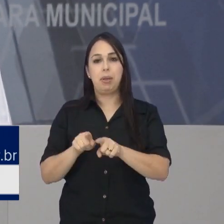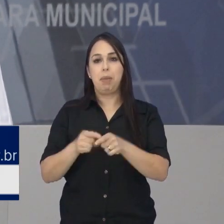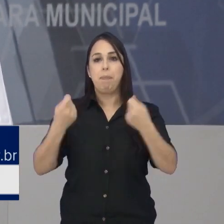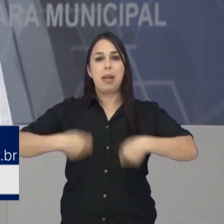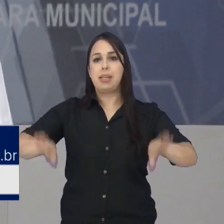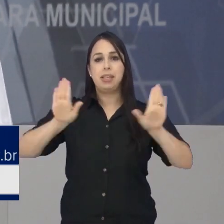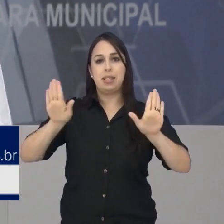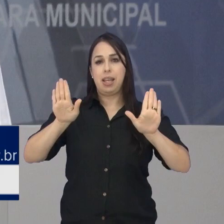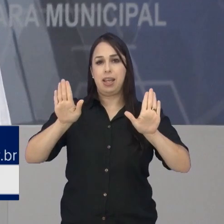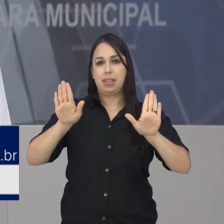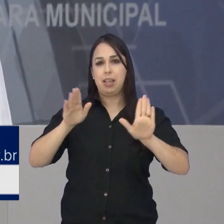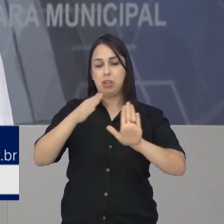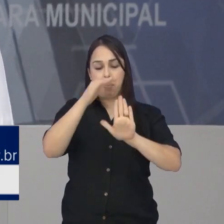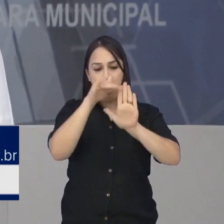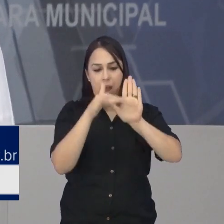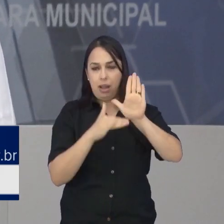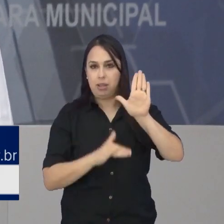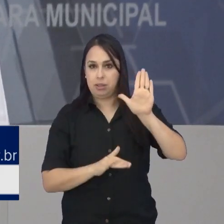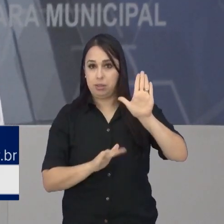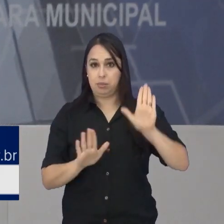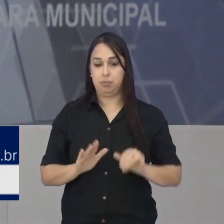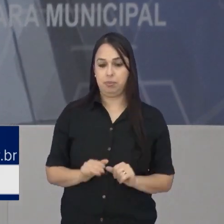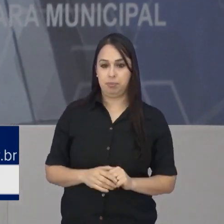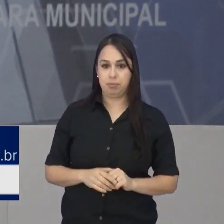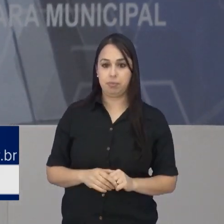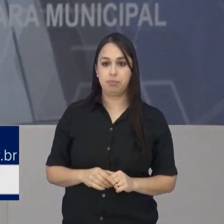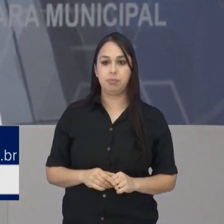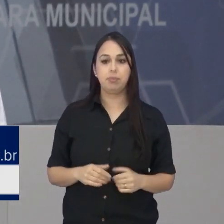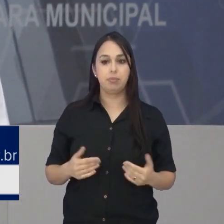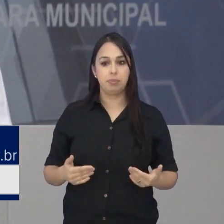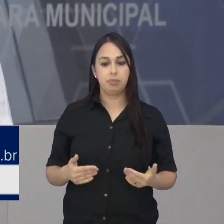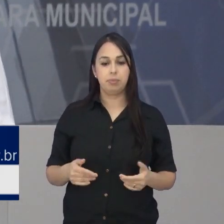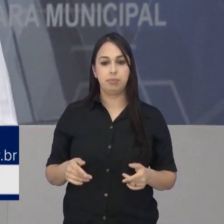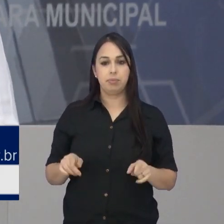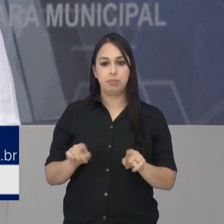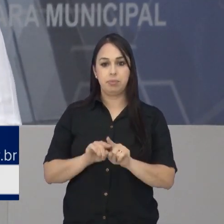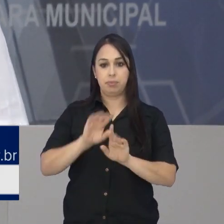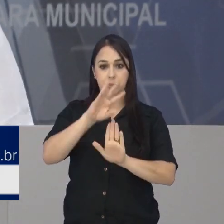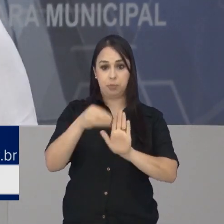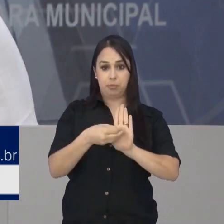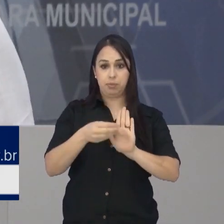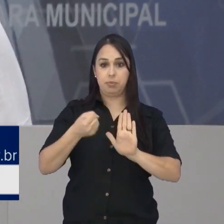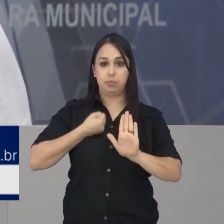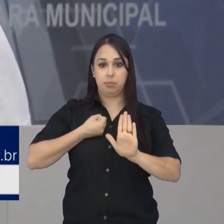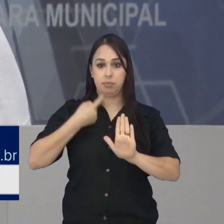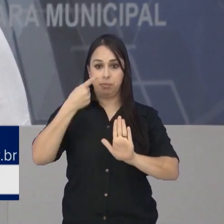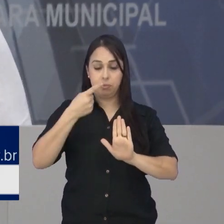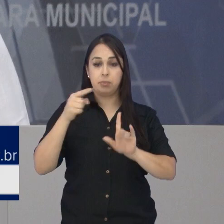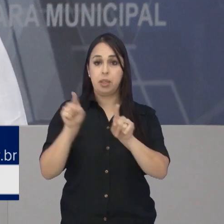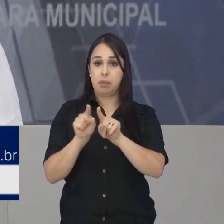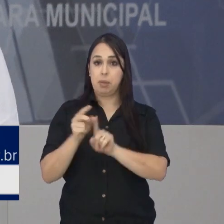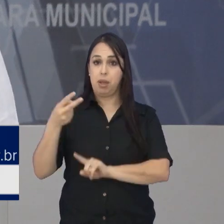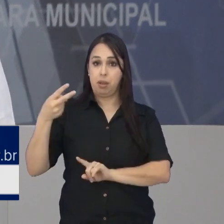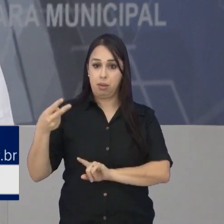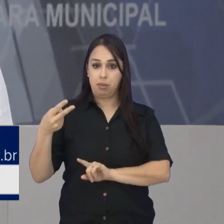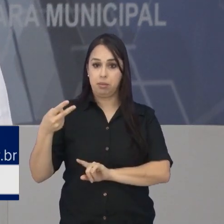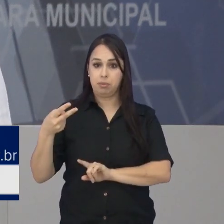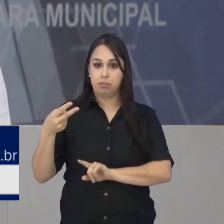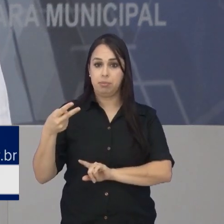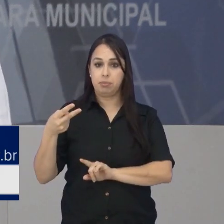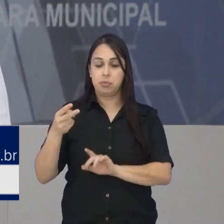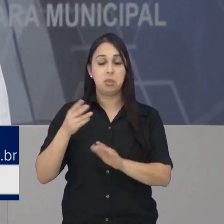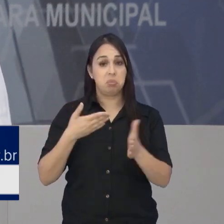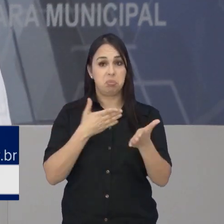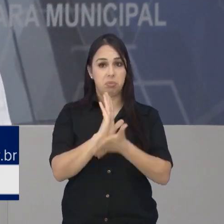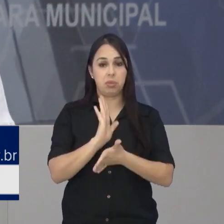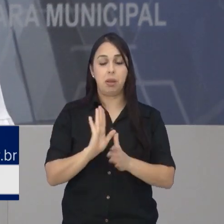da lista tríplice pelo Conselho Deliberativo. Entende-se que as emendas 1 e 2 estejam aptas para apreciação do